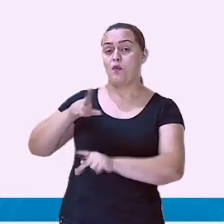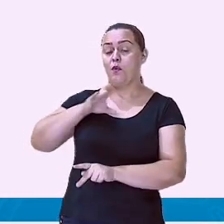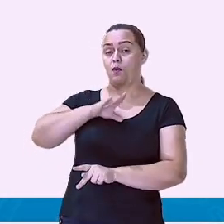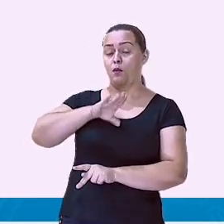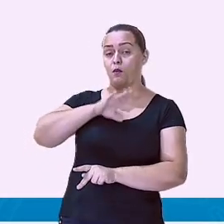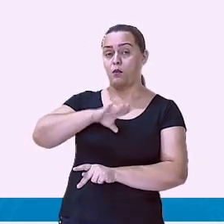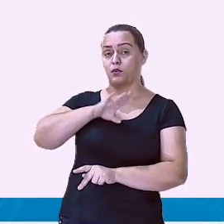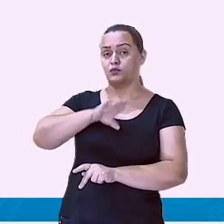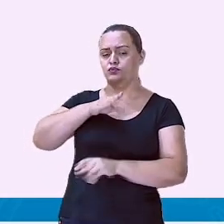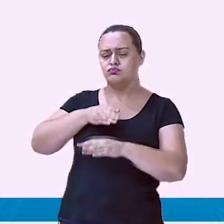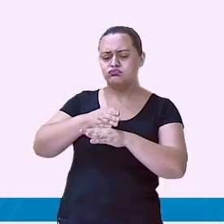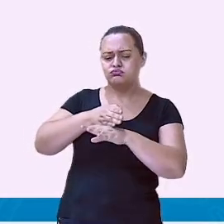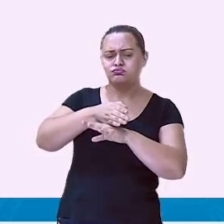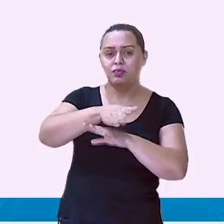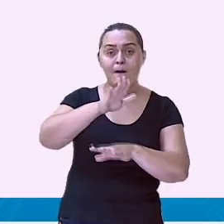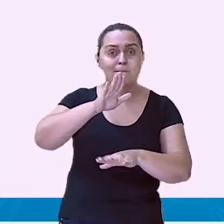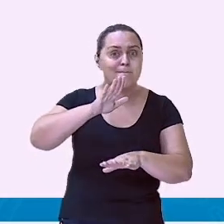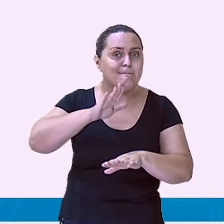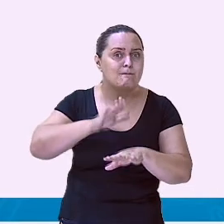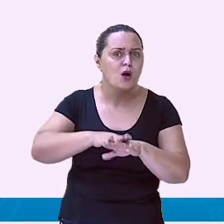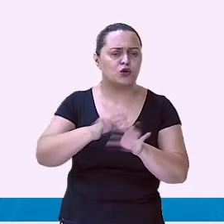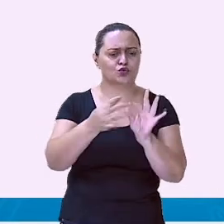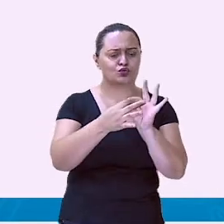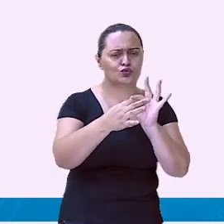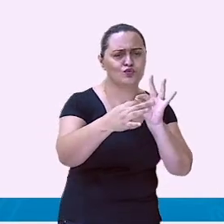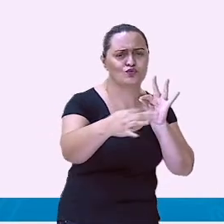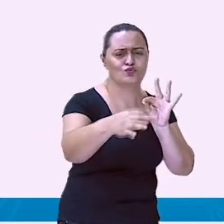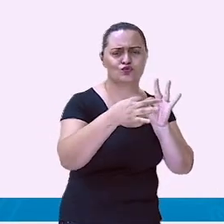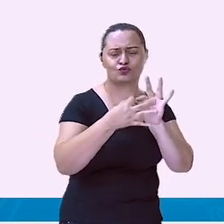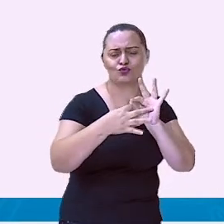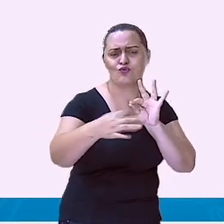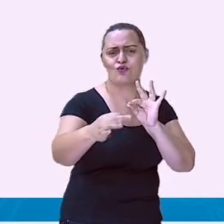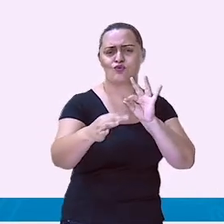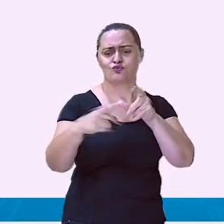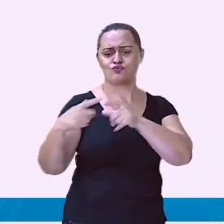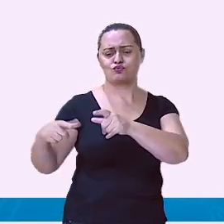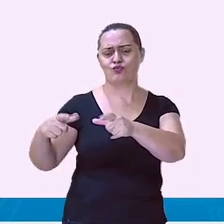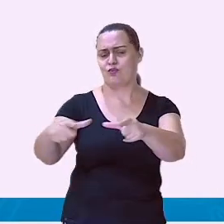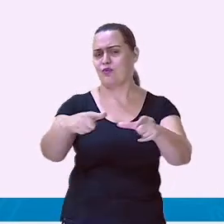país e construindo todo esse território.